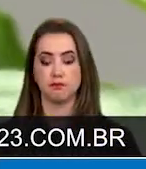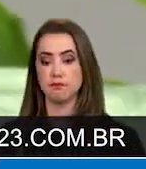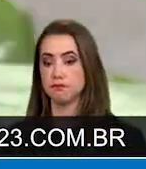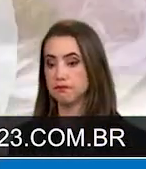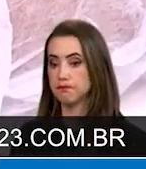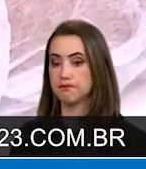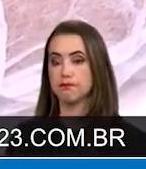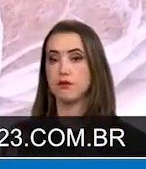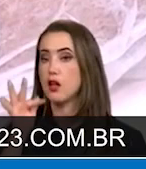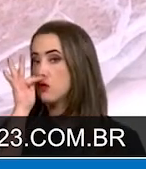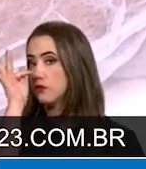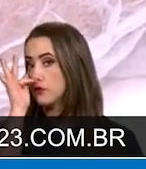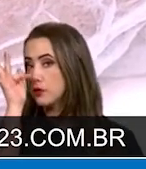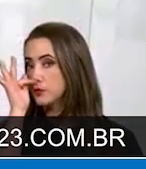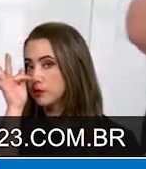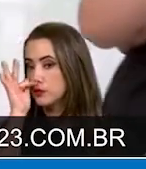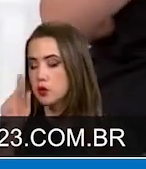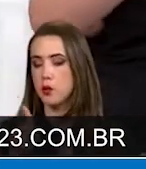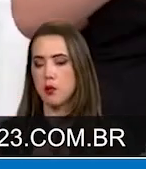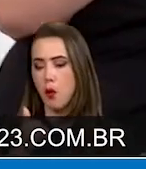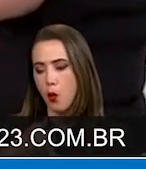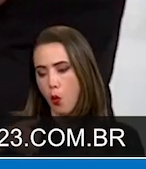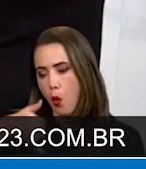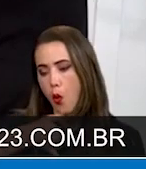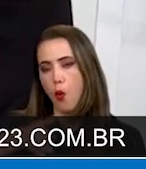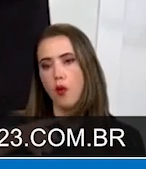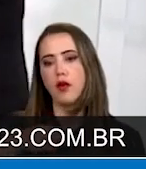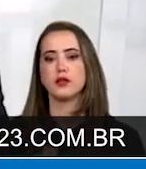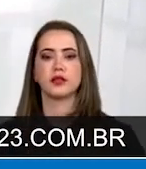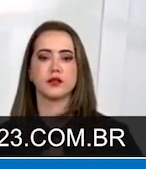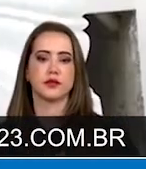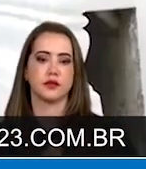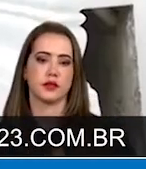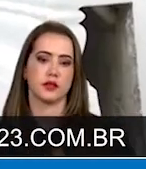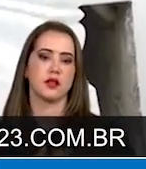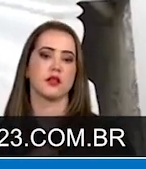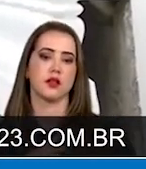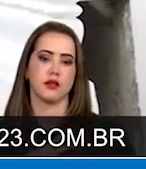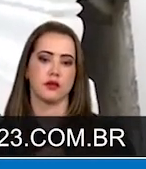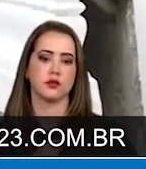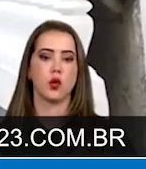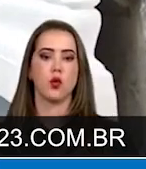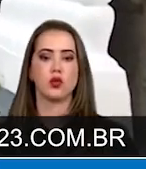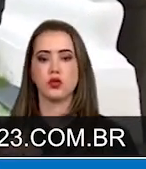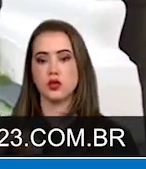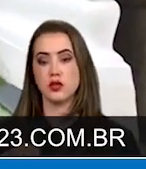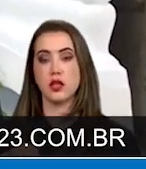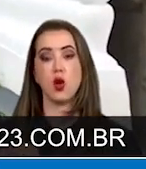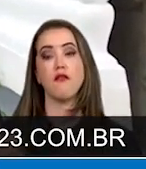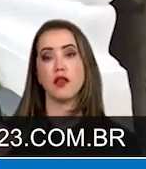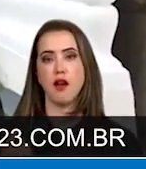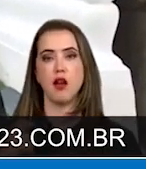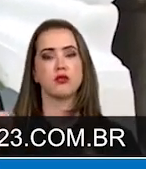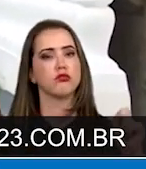de uma flor que Cidinha extrai o óleo que dá vida à filha Clarian. Hoje, aos 19 anos e pulando